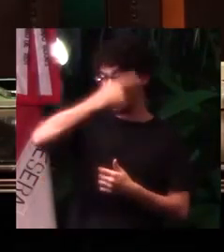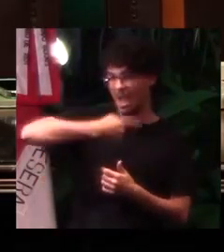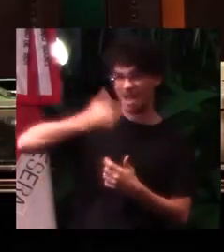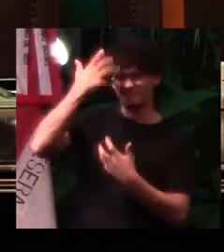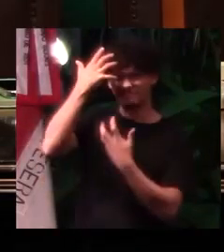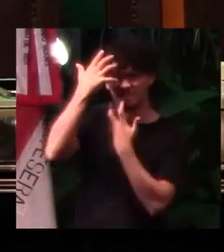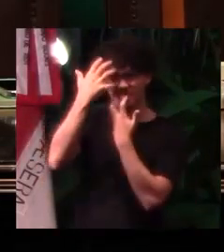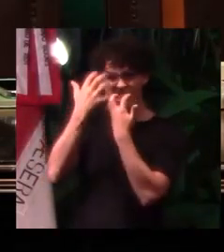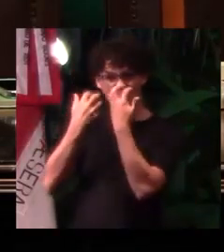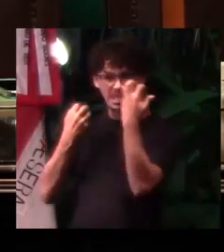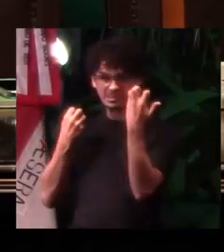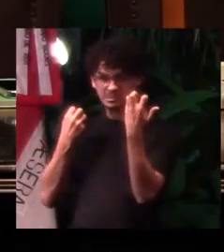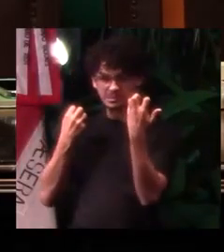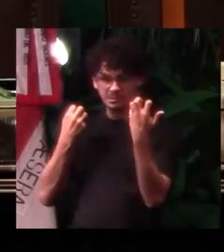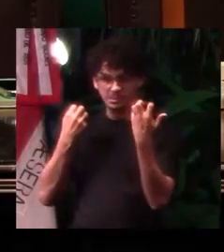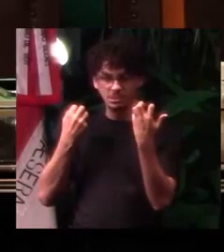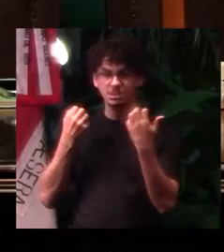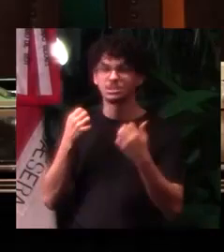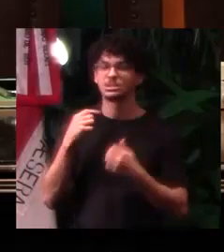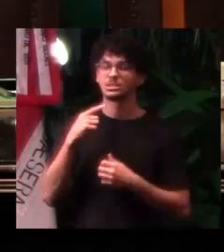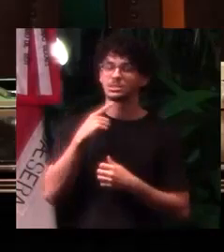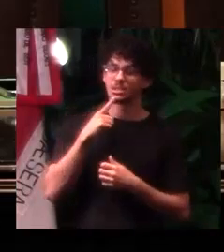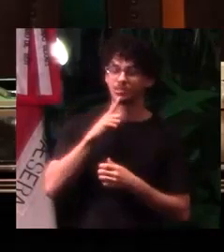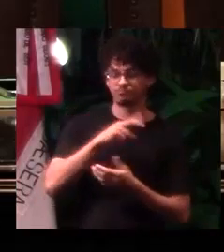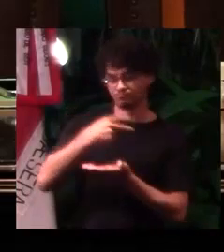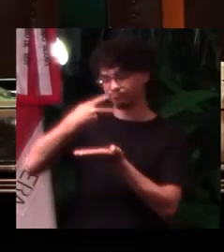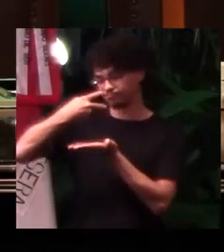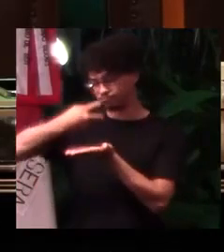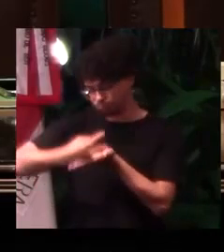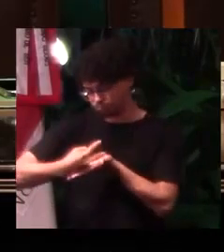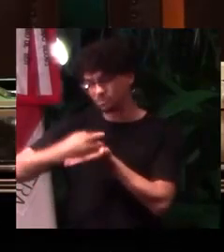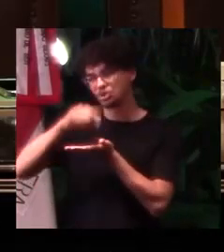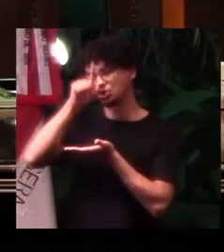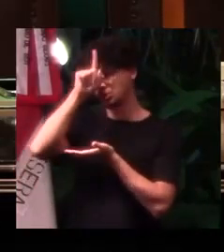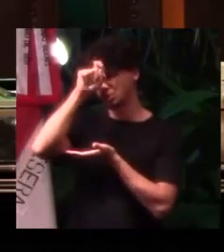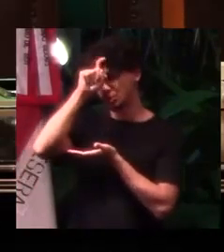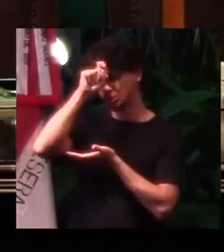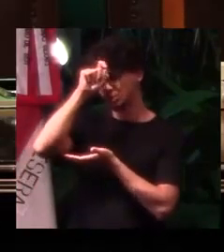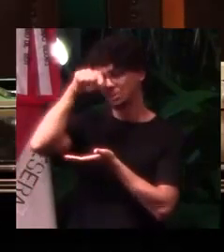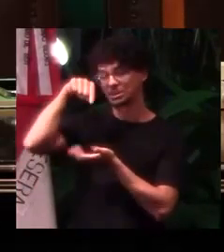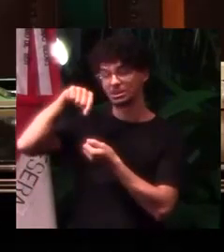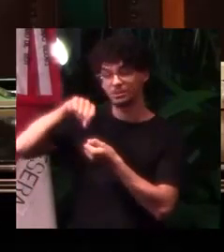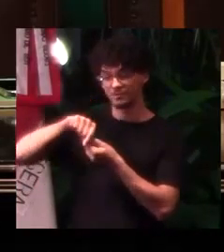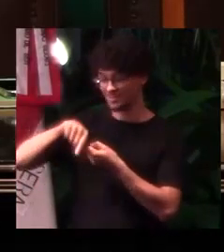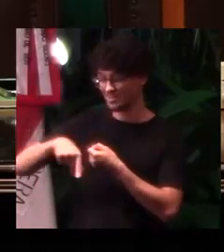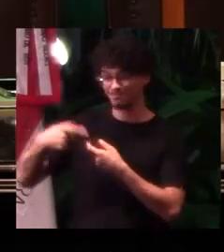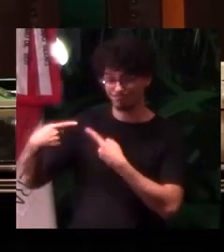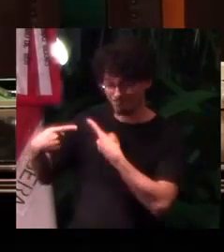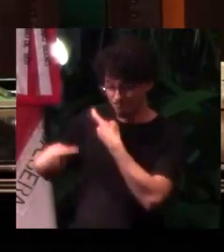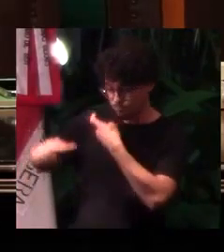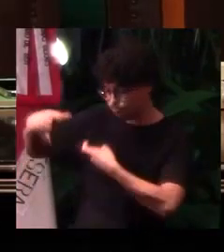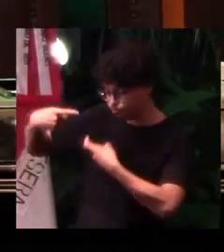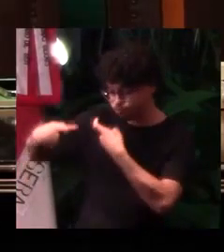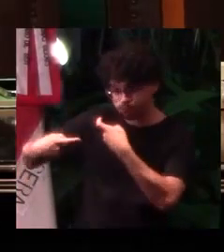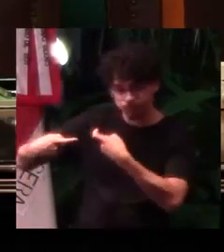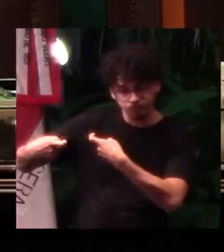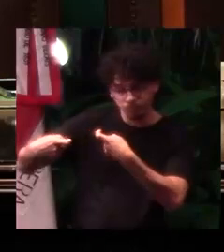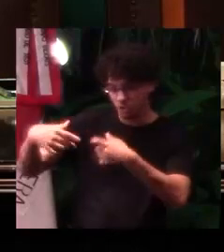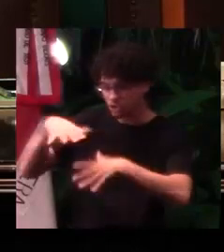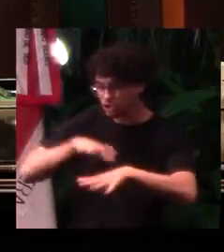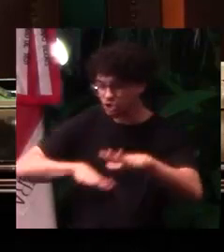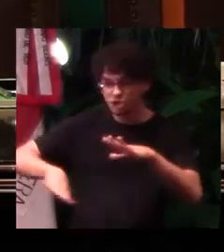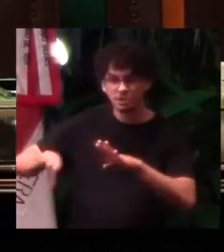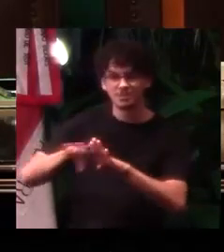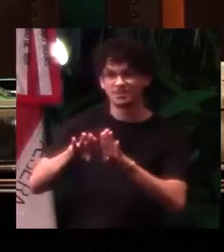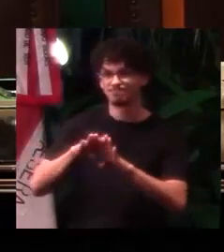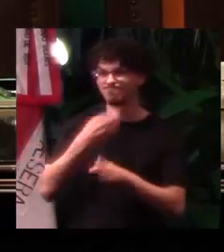toda destruída, e aí passa por uma internação num hospital que vive um momento de guerra e um momento de muito